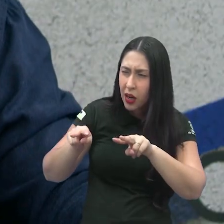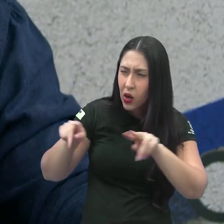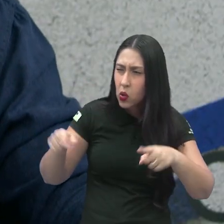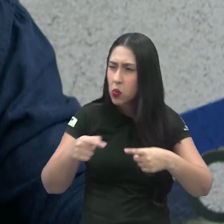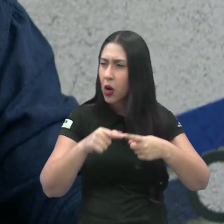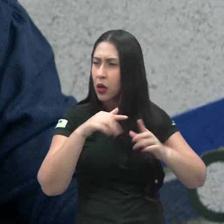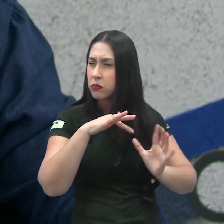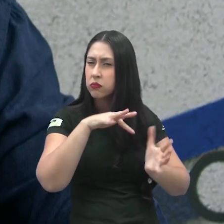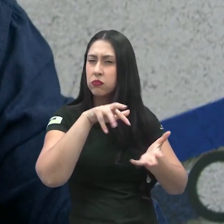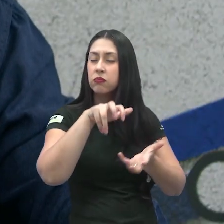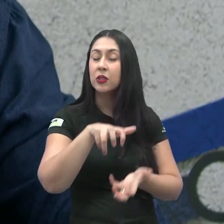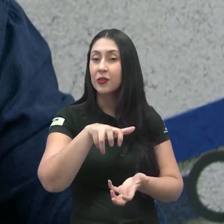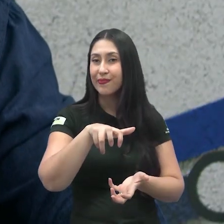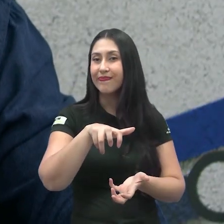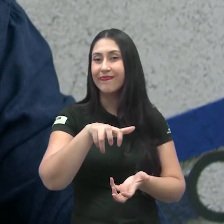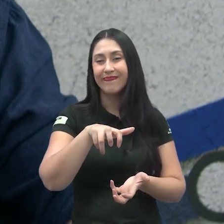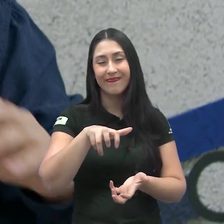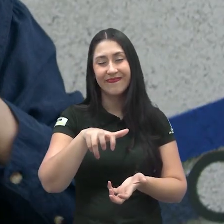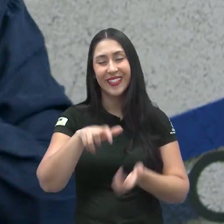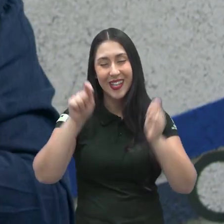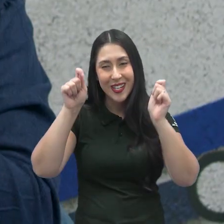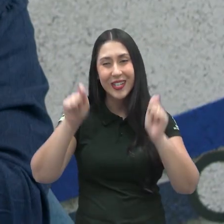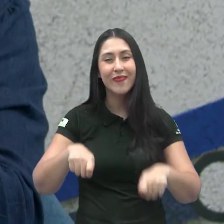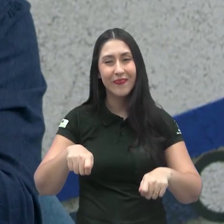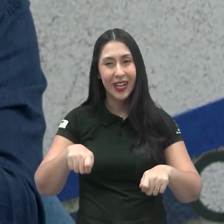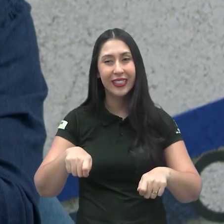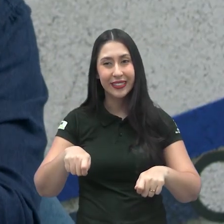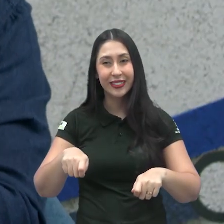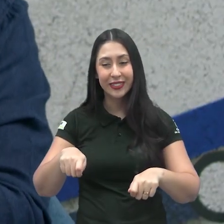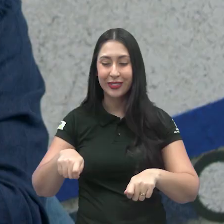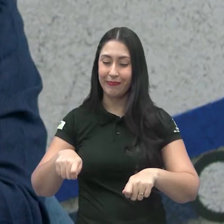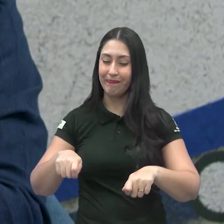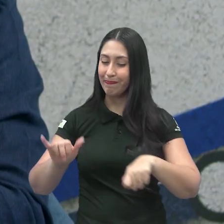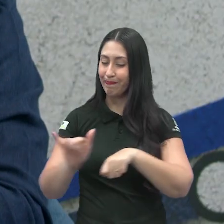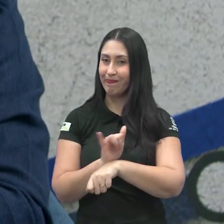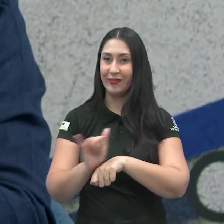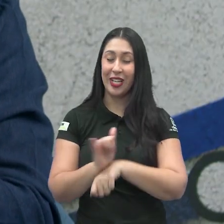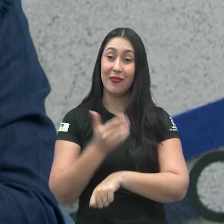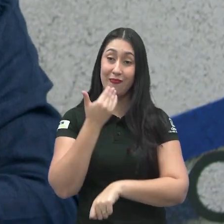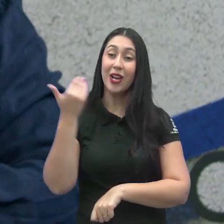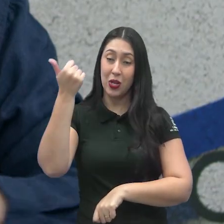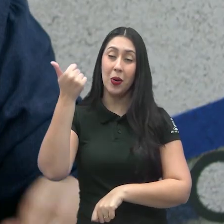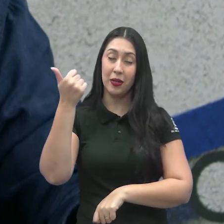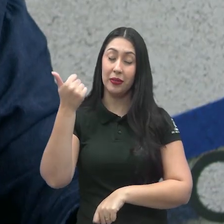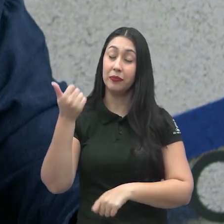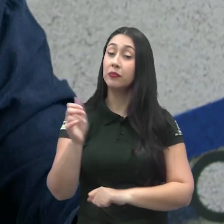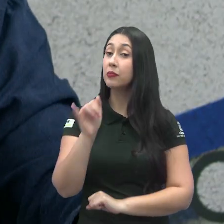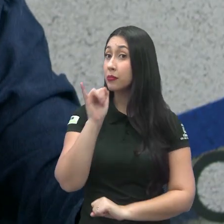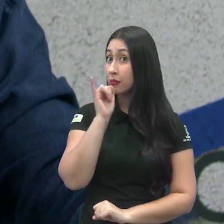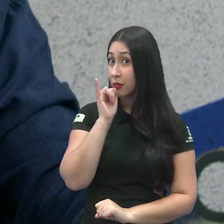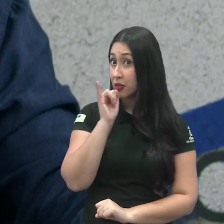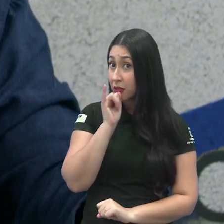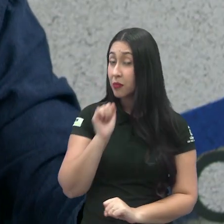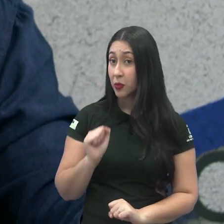global os dados de uma empresa, de uma organização, etc., que conseguem fazer desses dados se tornarem coisas necessárias, é um profissional de destaque. Um grande